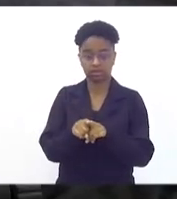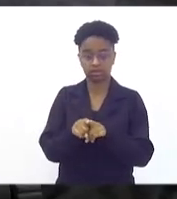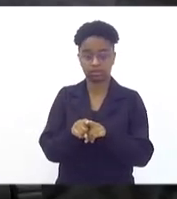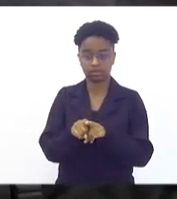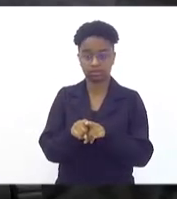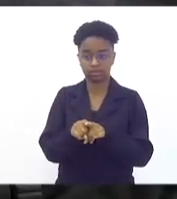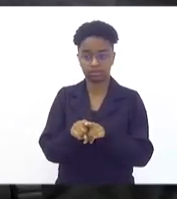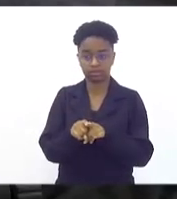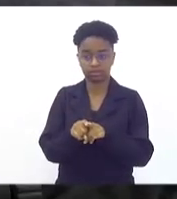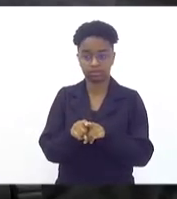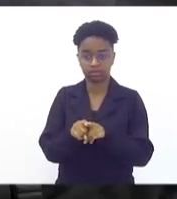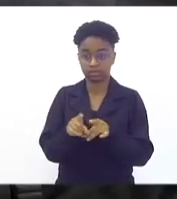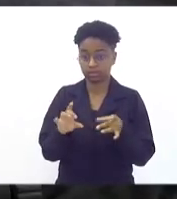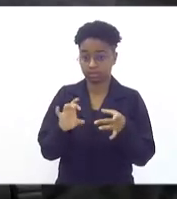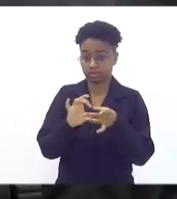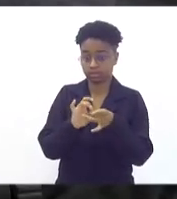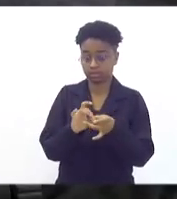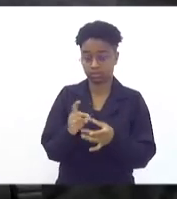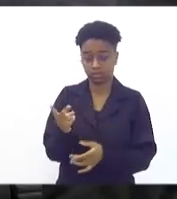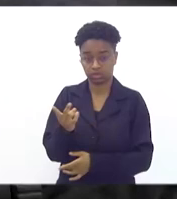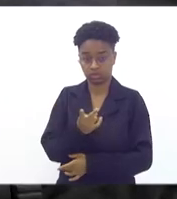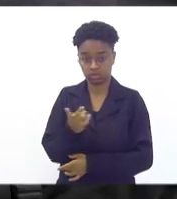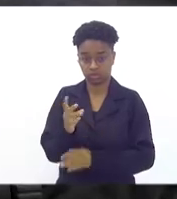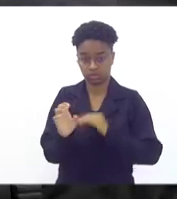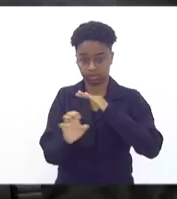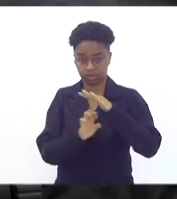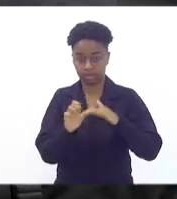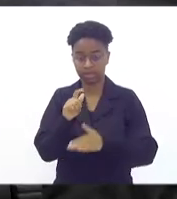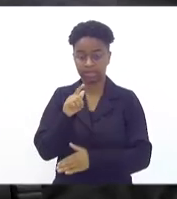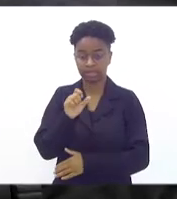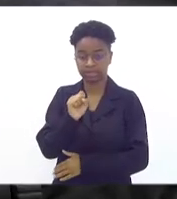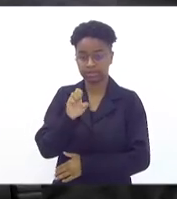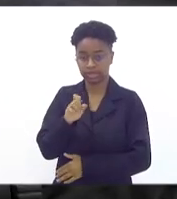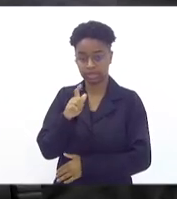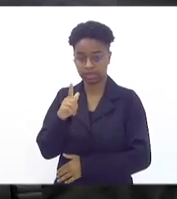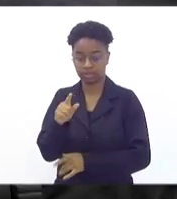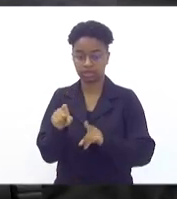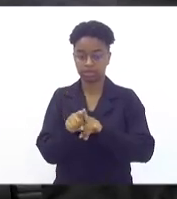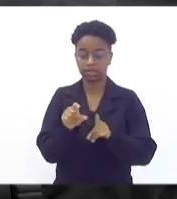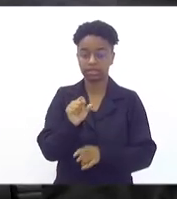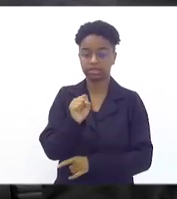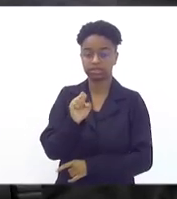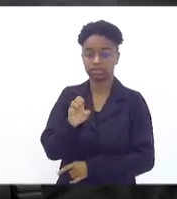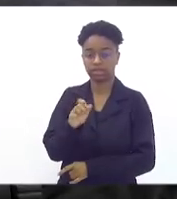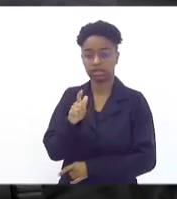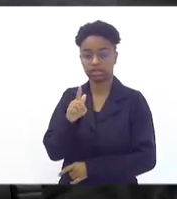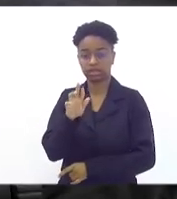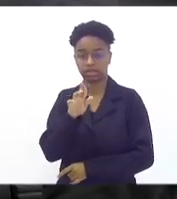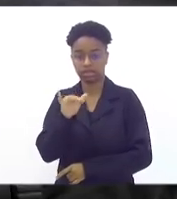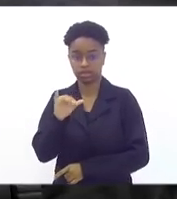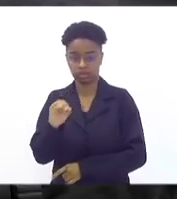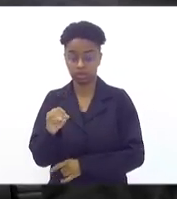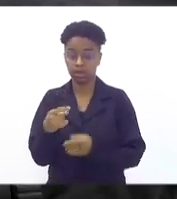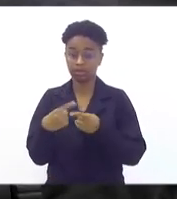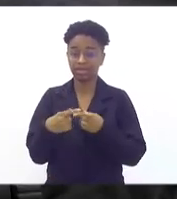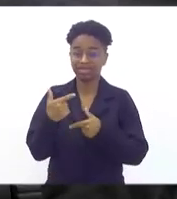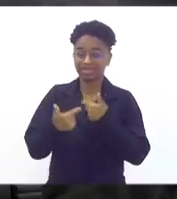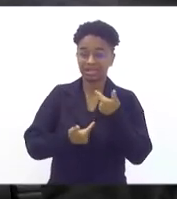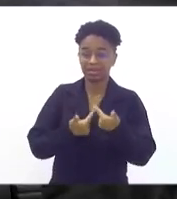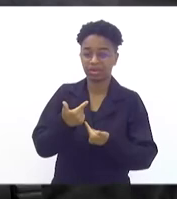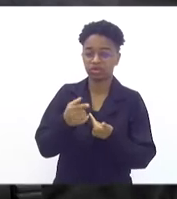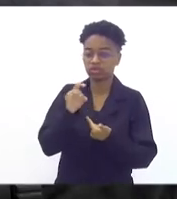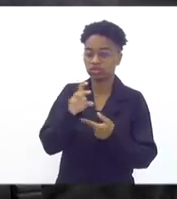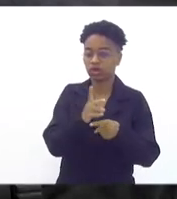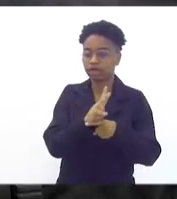a as duas concessionárias a seguir o trabalho é não é só um trabalho